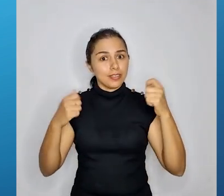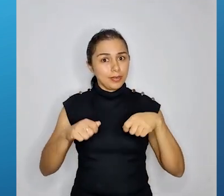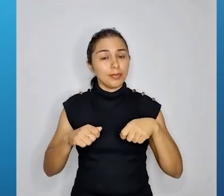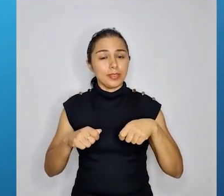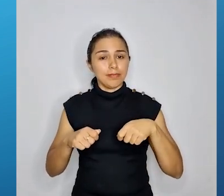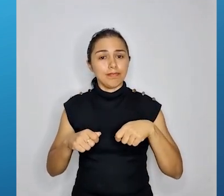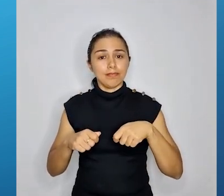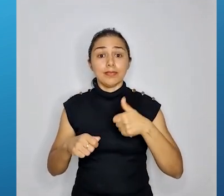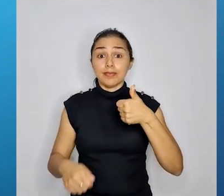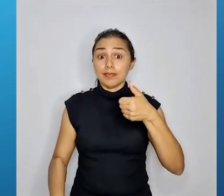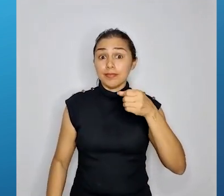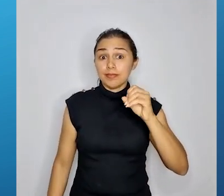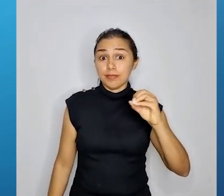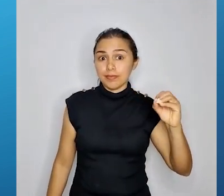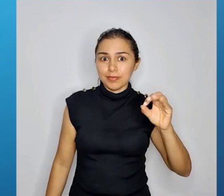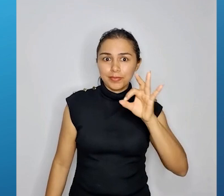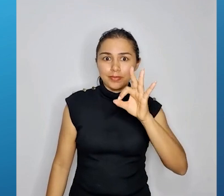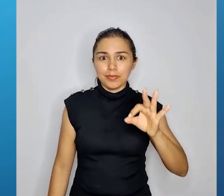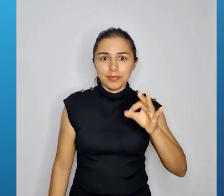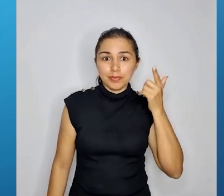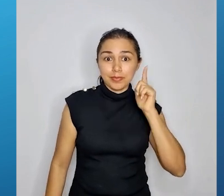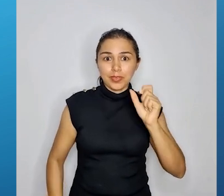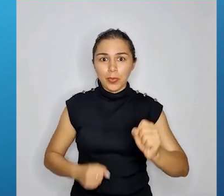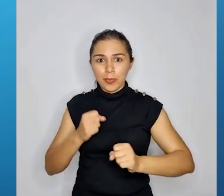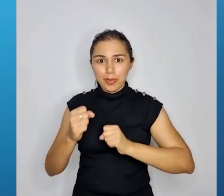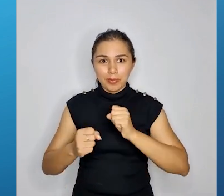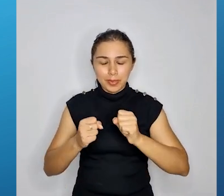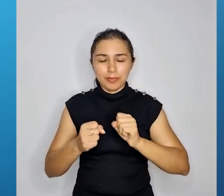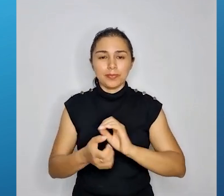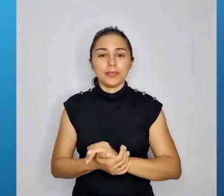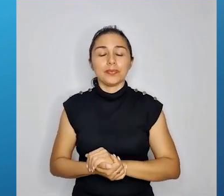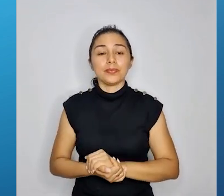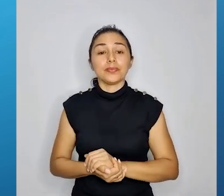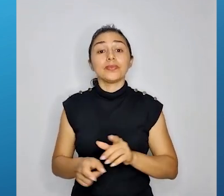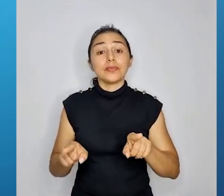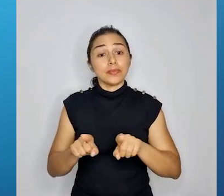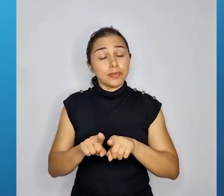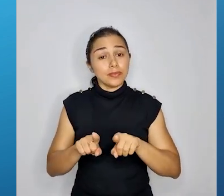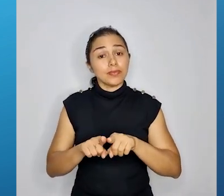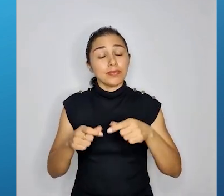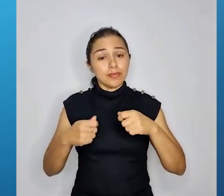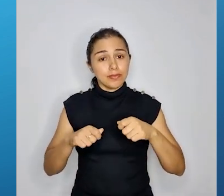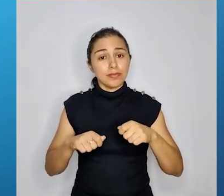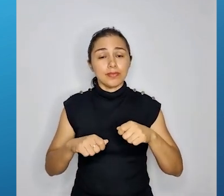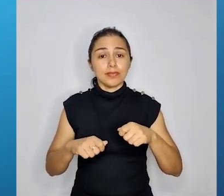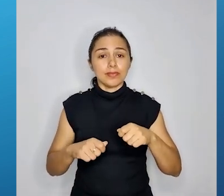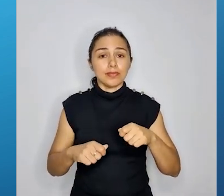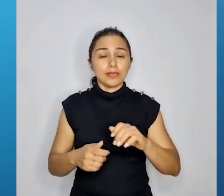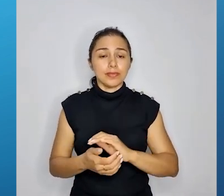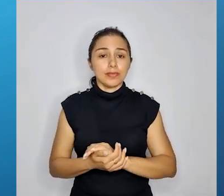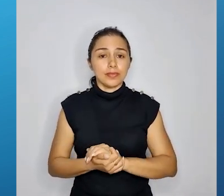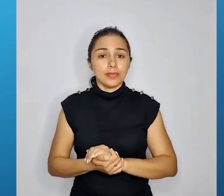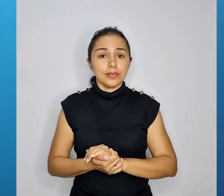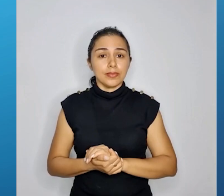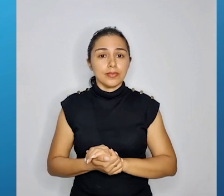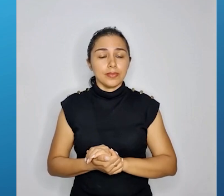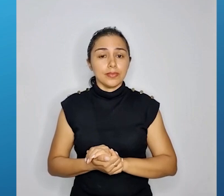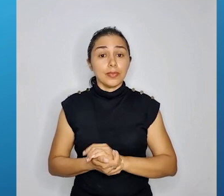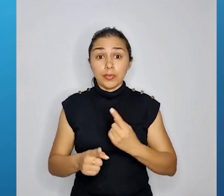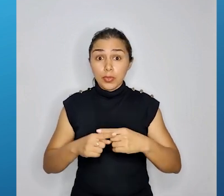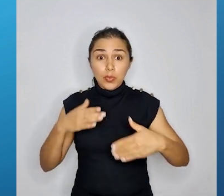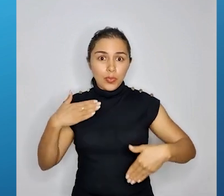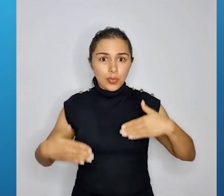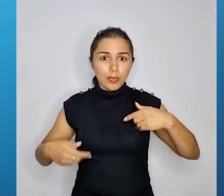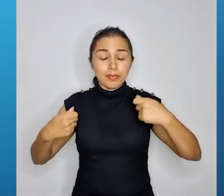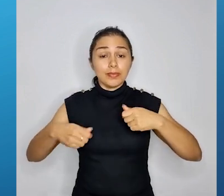100% no momento da sua prova. Um outro fator bem importante é o descansar, né? O nosso corpo ele também